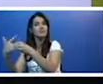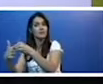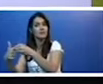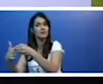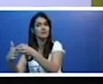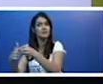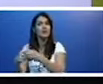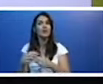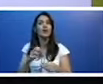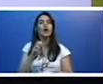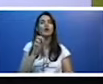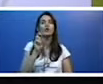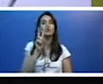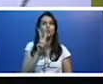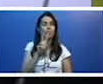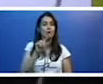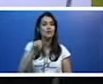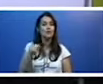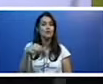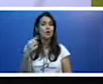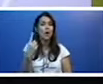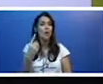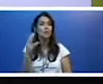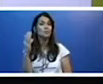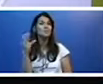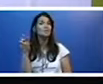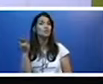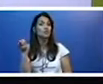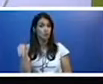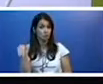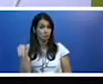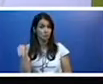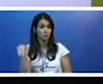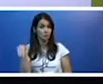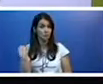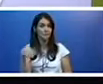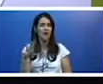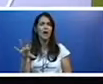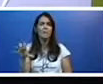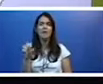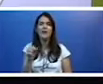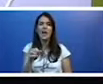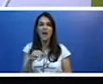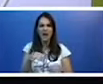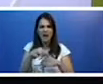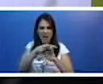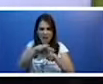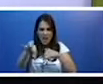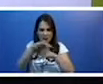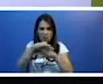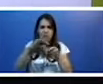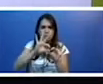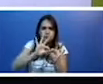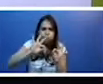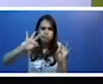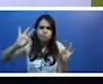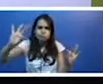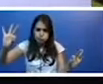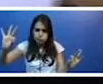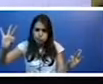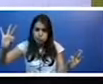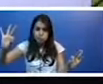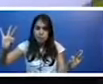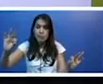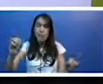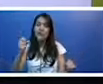no mapa. Peguei o mapa, peguei uma régua, medi de uma cidade até a outra,